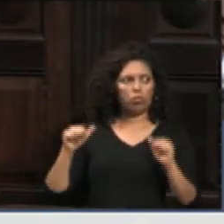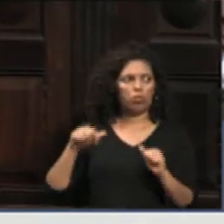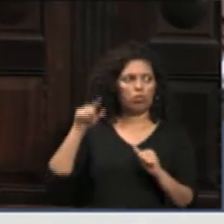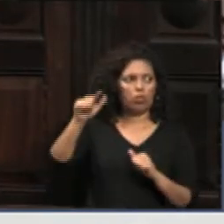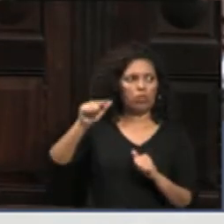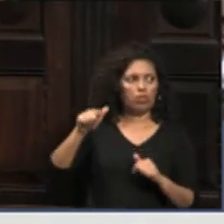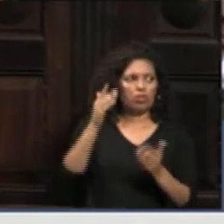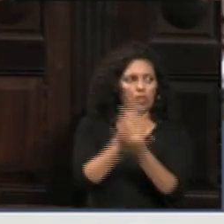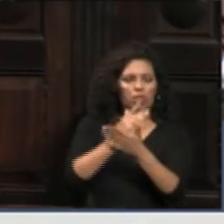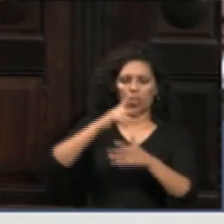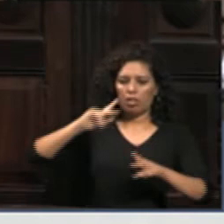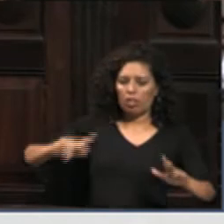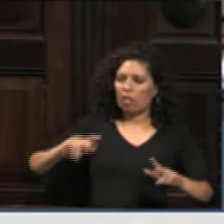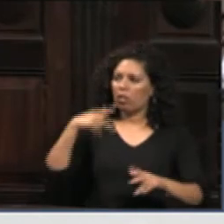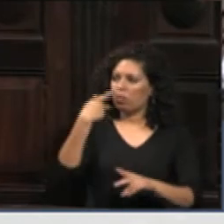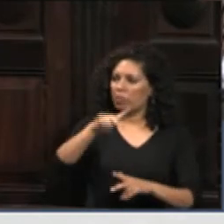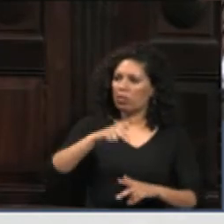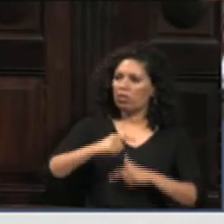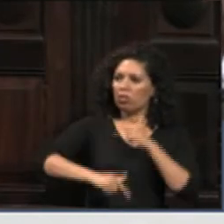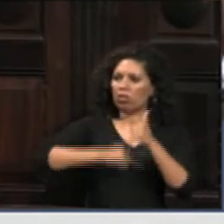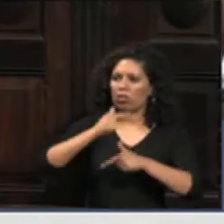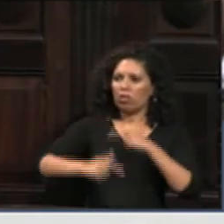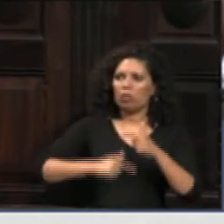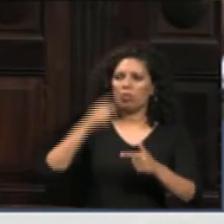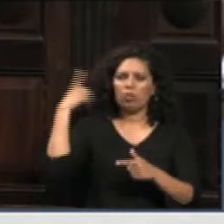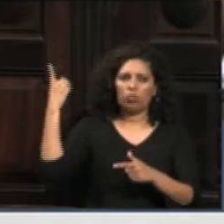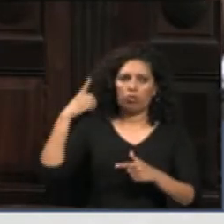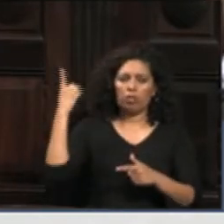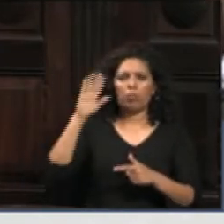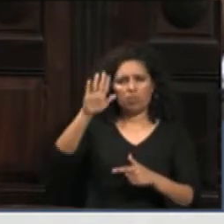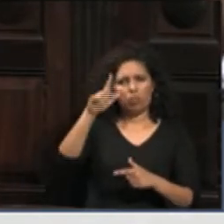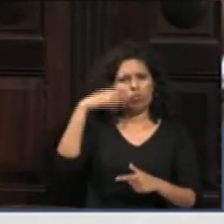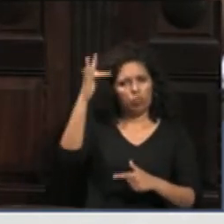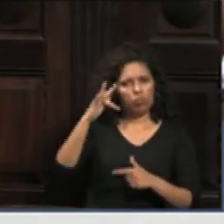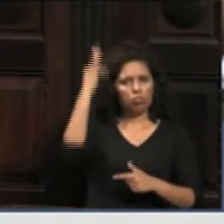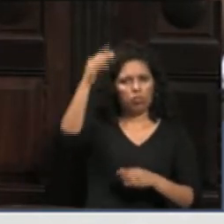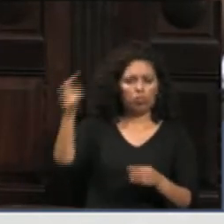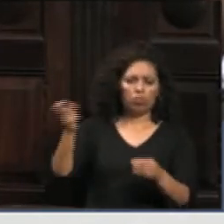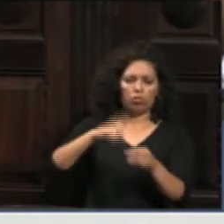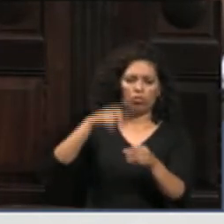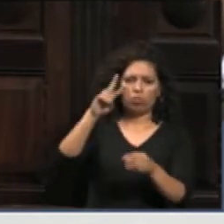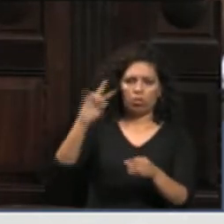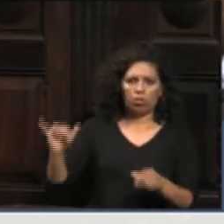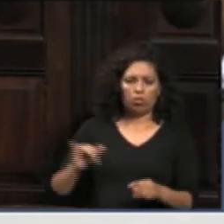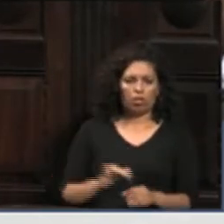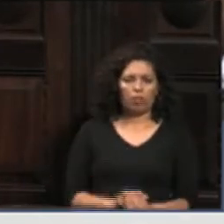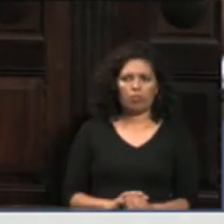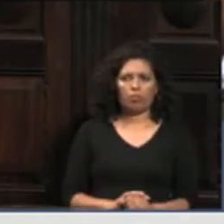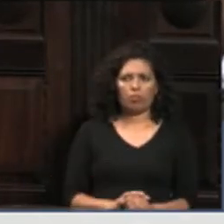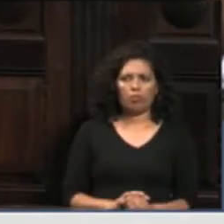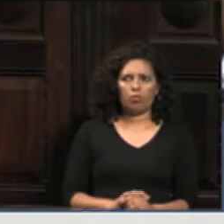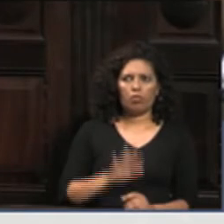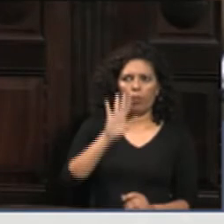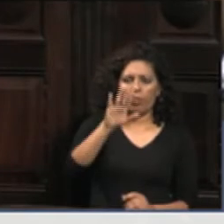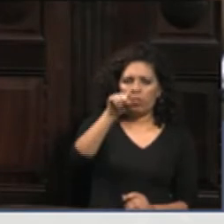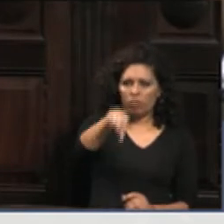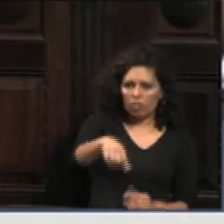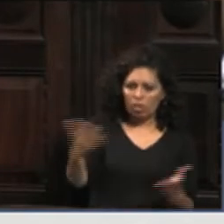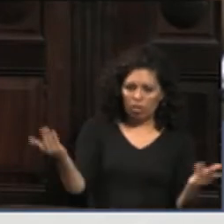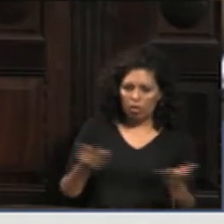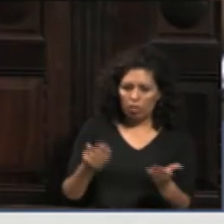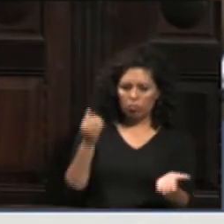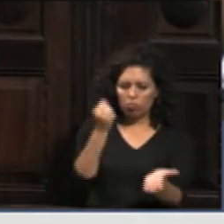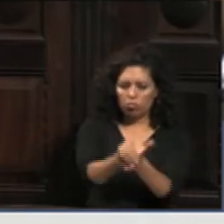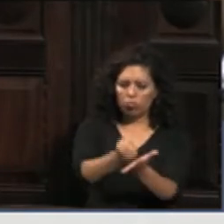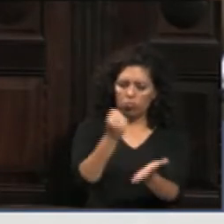termina esse mandato, certamente terá outras oportunidades, mas Vossa Excelência registrou aqui que